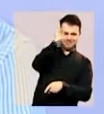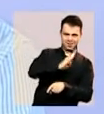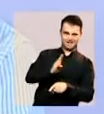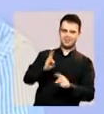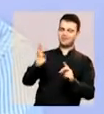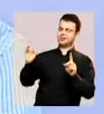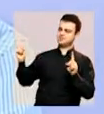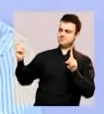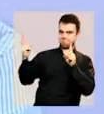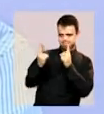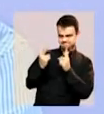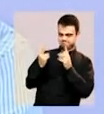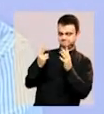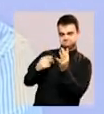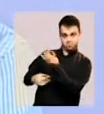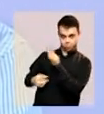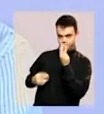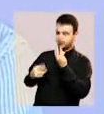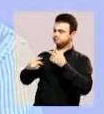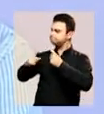No final, foi